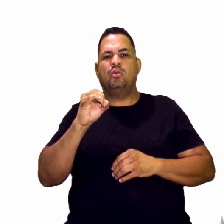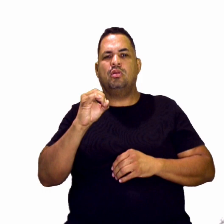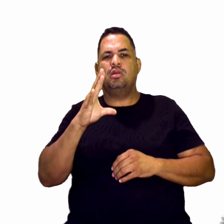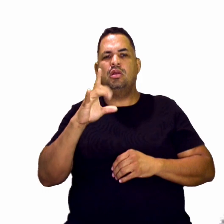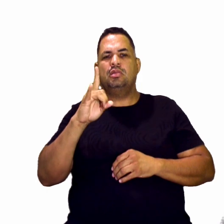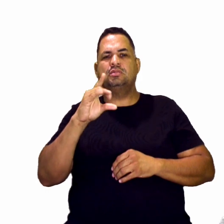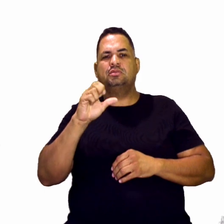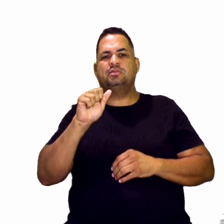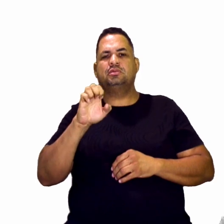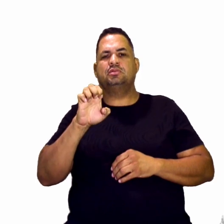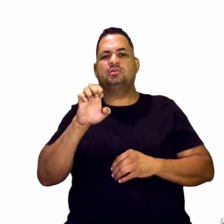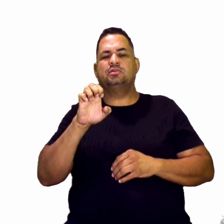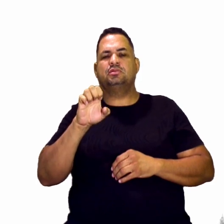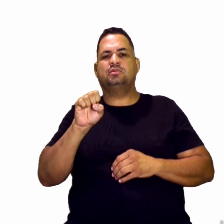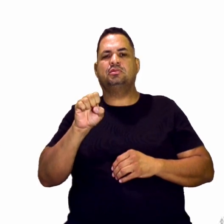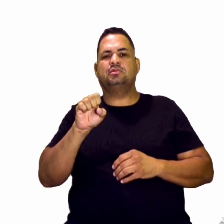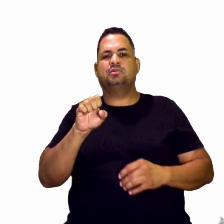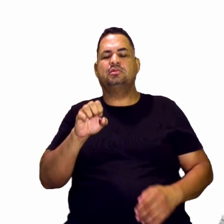glicocálix,